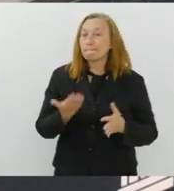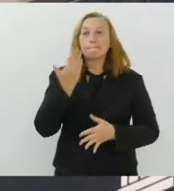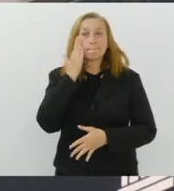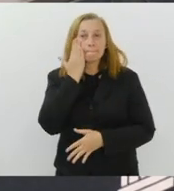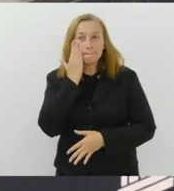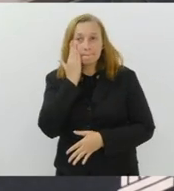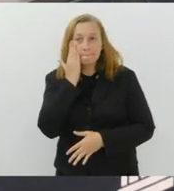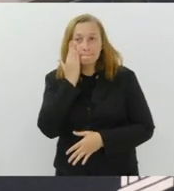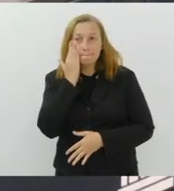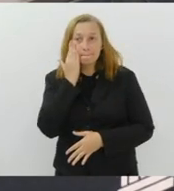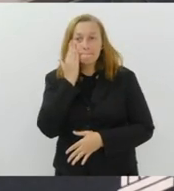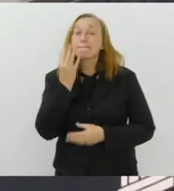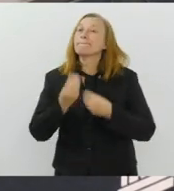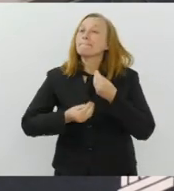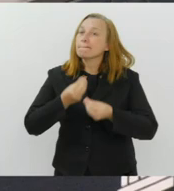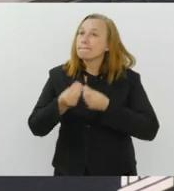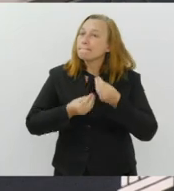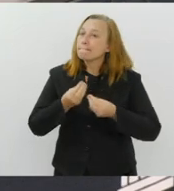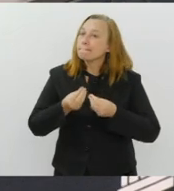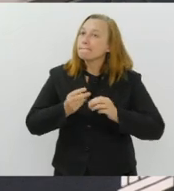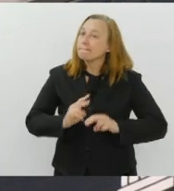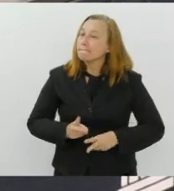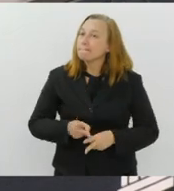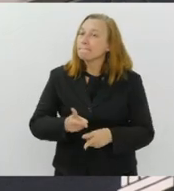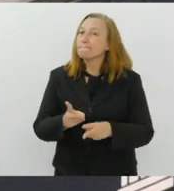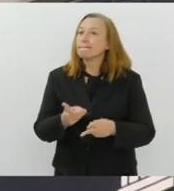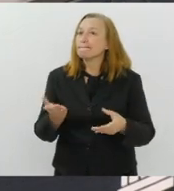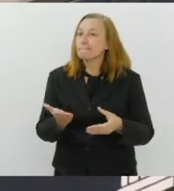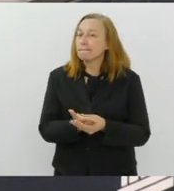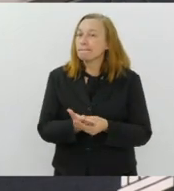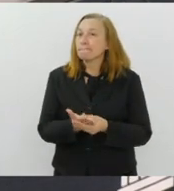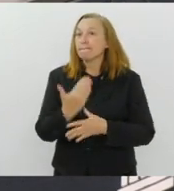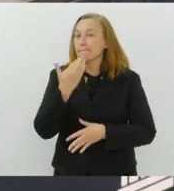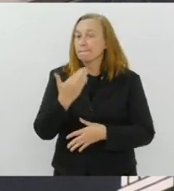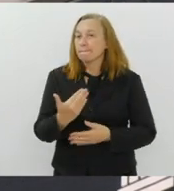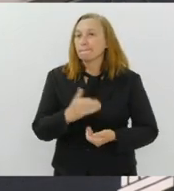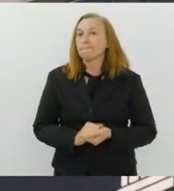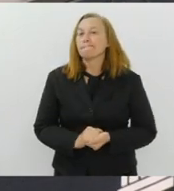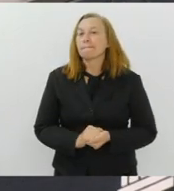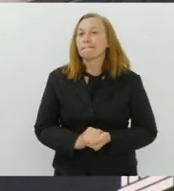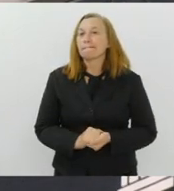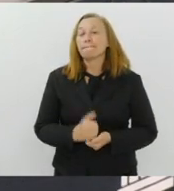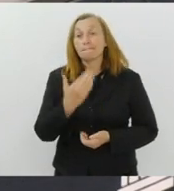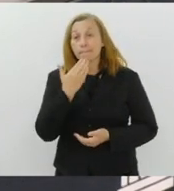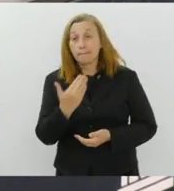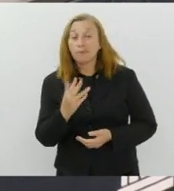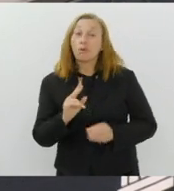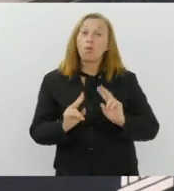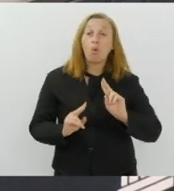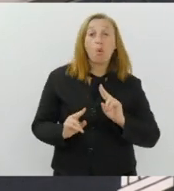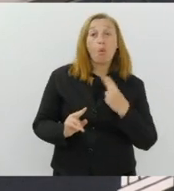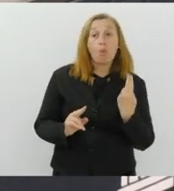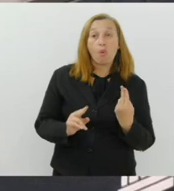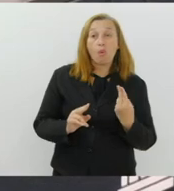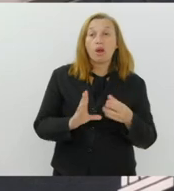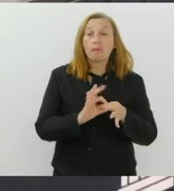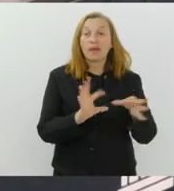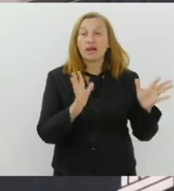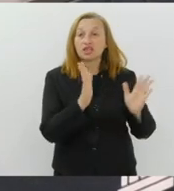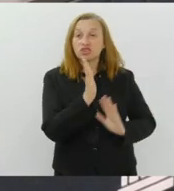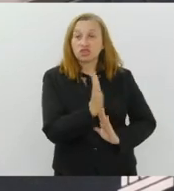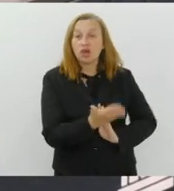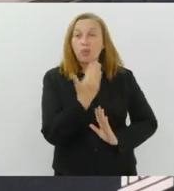entender como proceder nesse processo. Sugestão, podemos fazer o pedido ou deliberar já